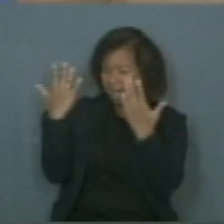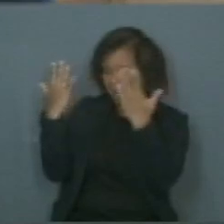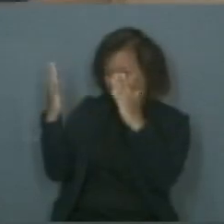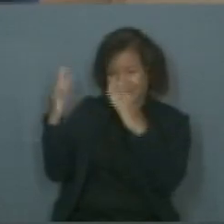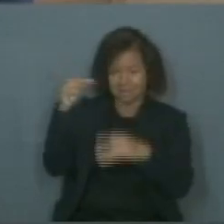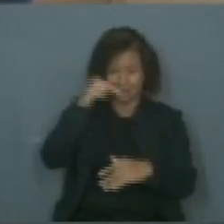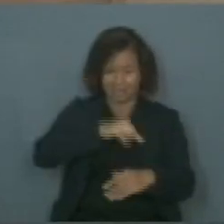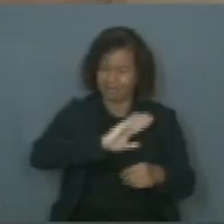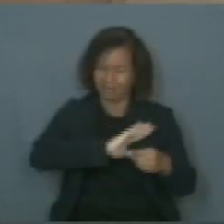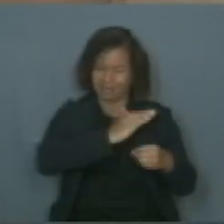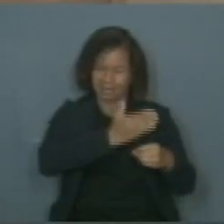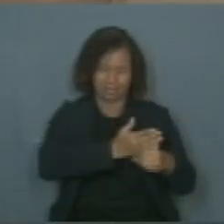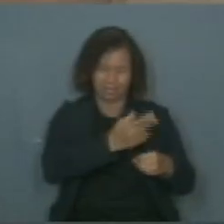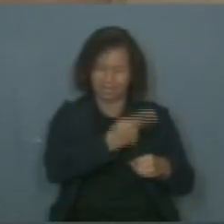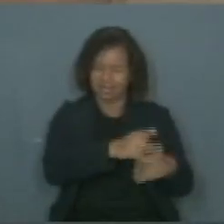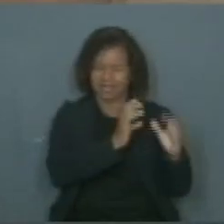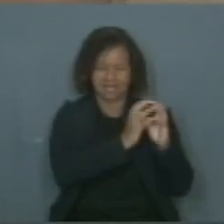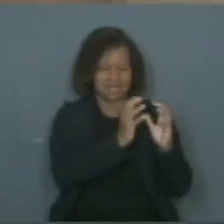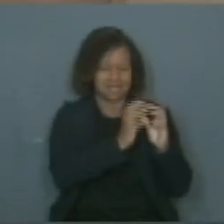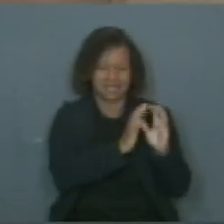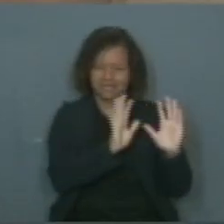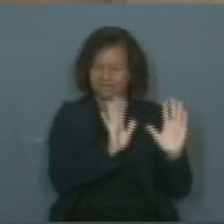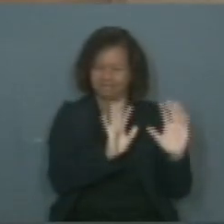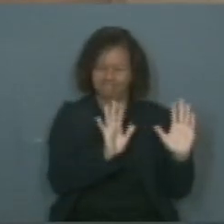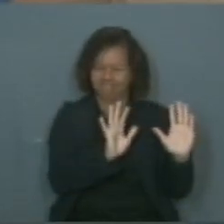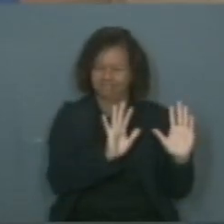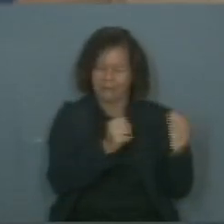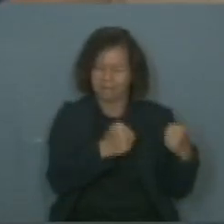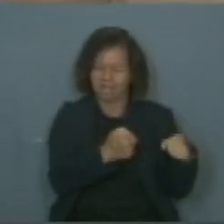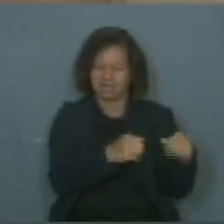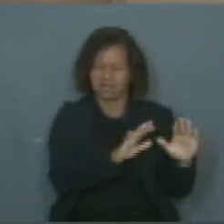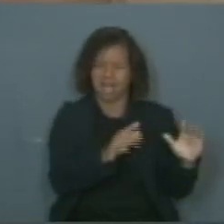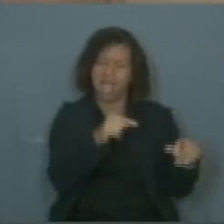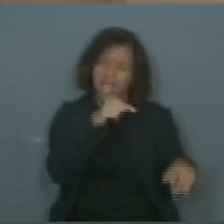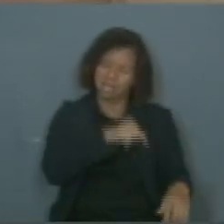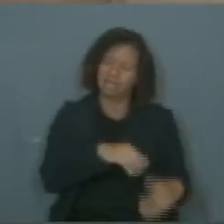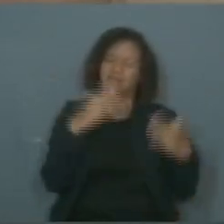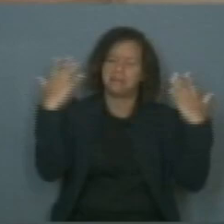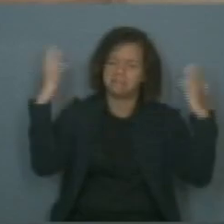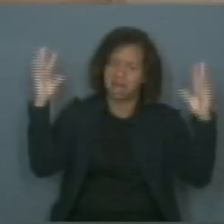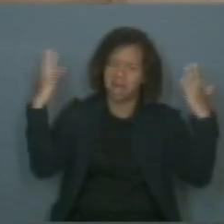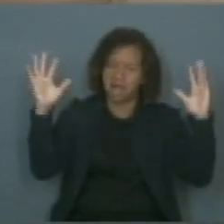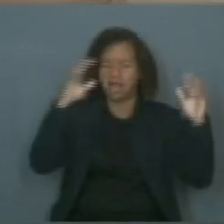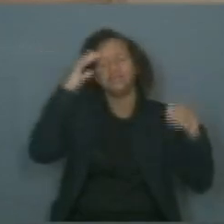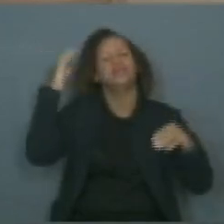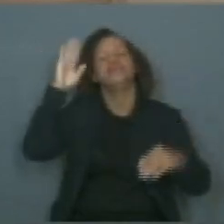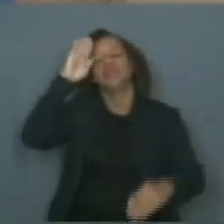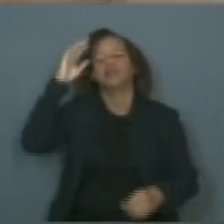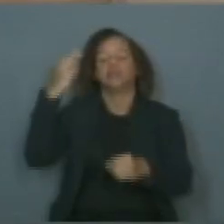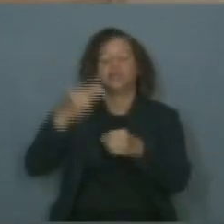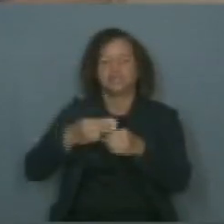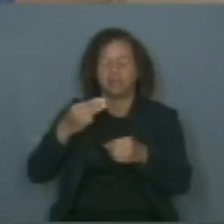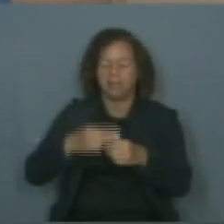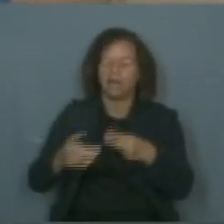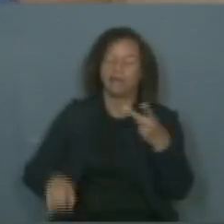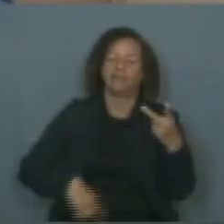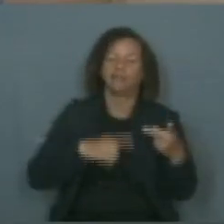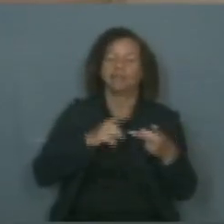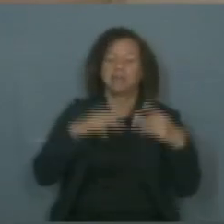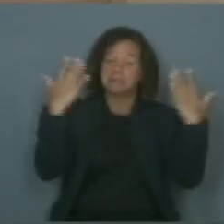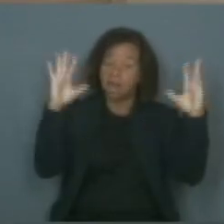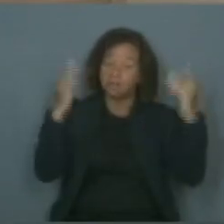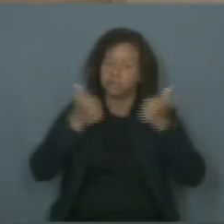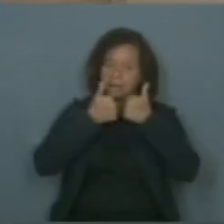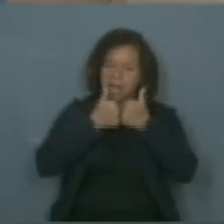na Câmara de Vereadores do município do Recife. Para mim aqui vale o aplauso ao nosso guarda municipal, para mim aqui vale o